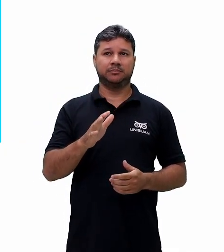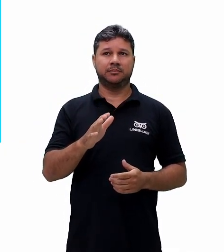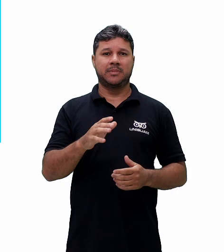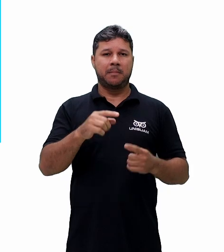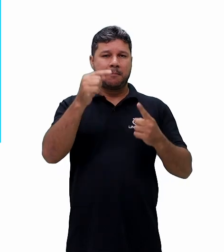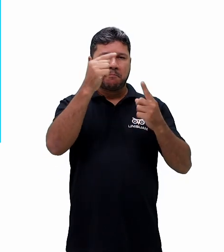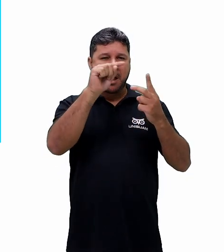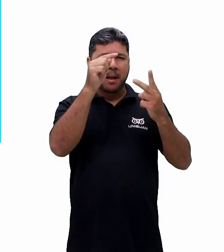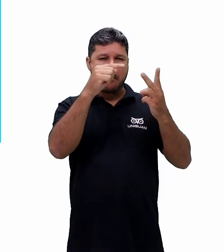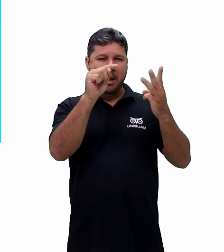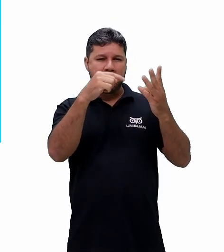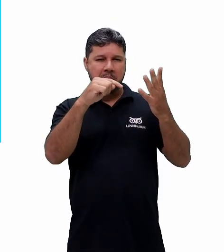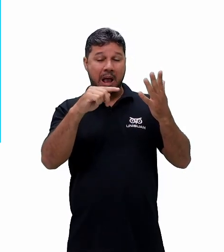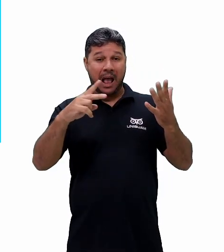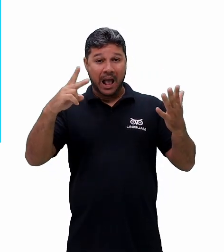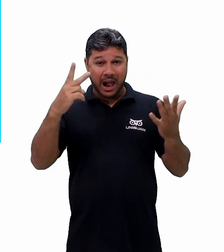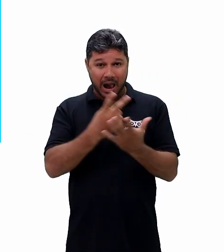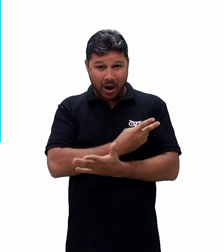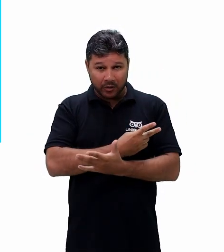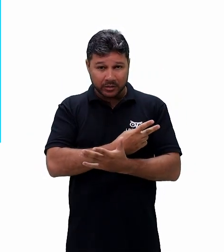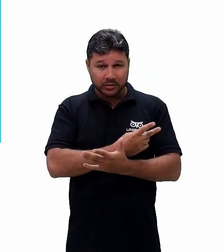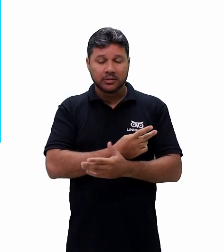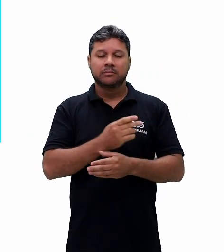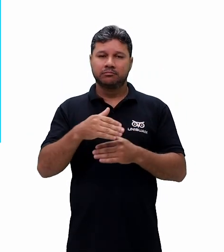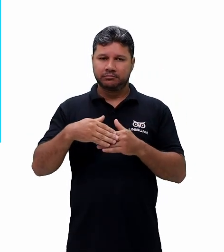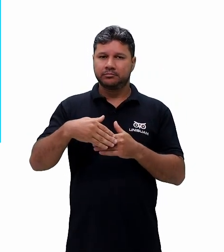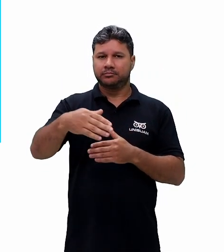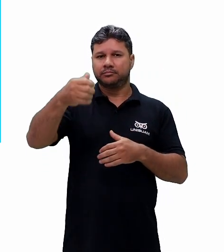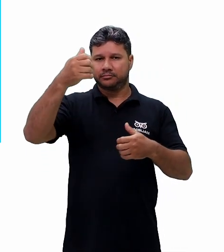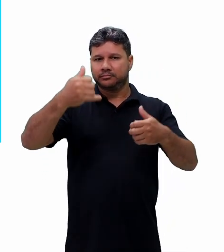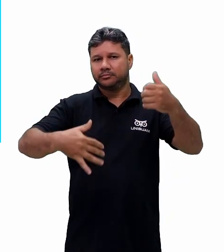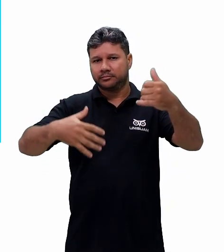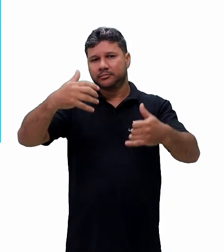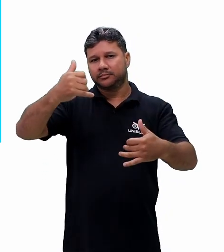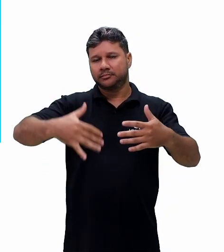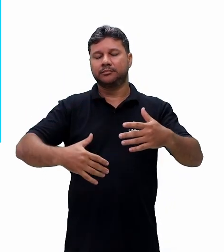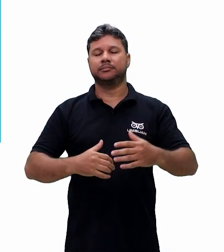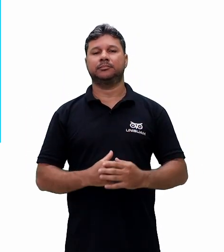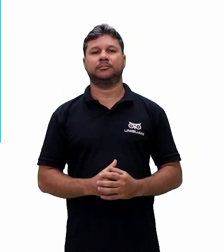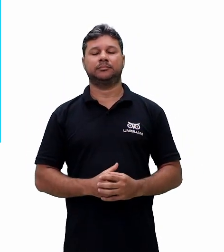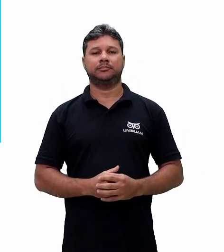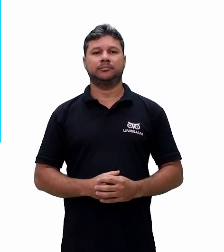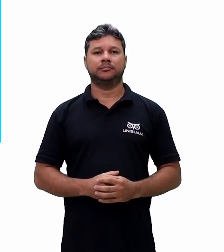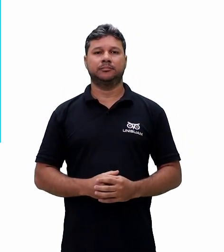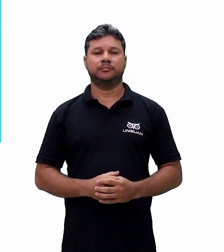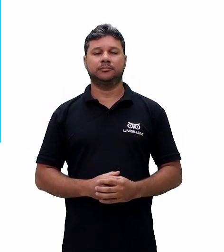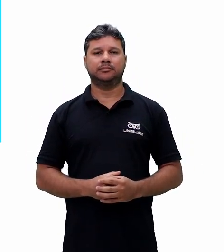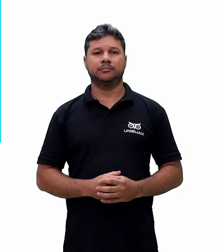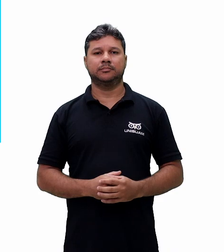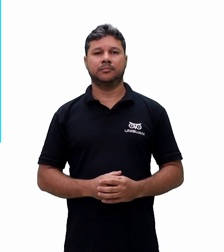Mas será que tudo aquilo de fato acontece? É o que nós veremos agora.